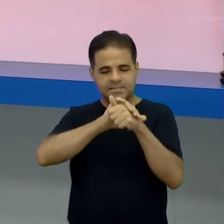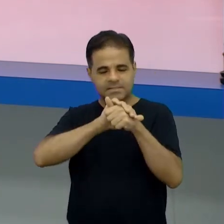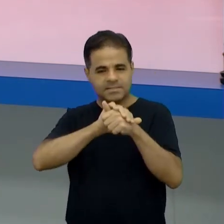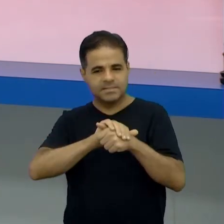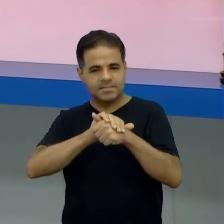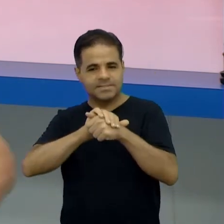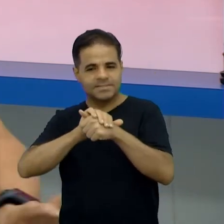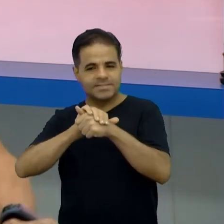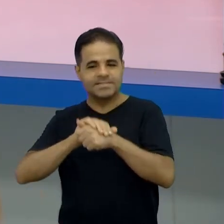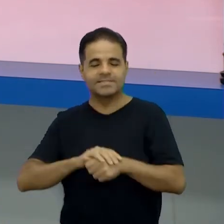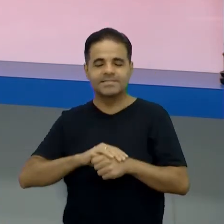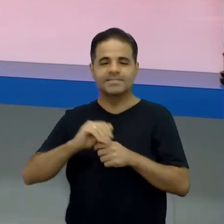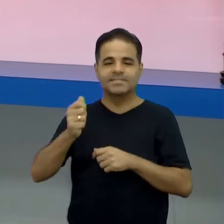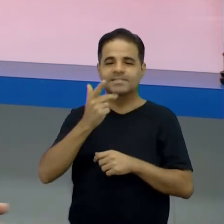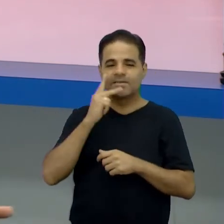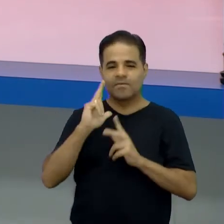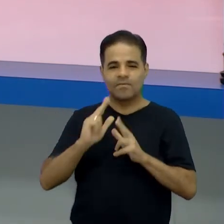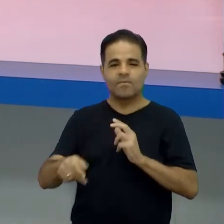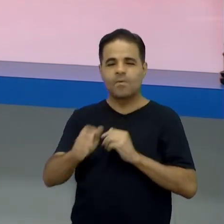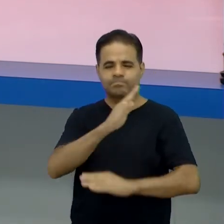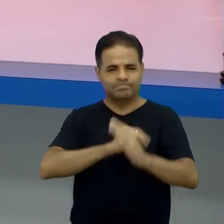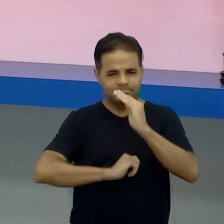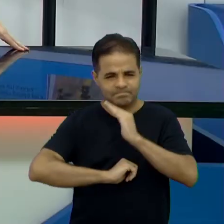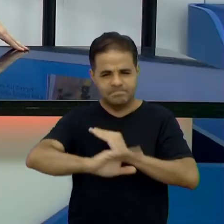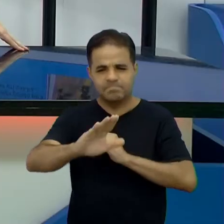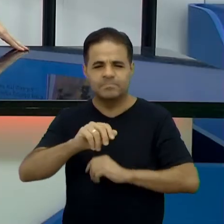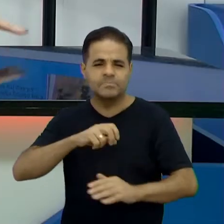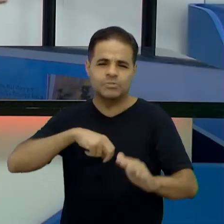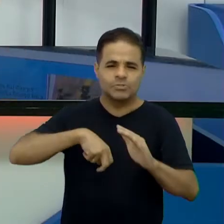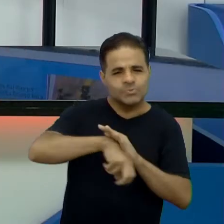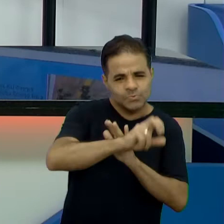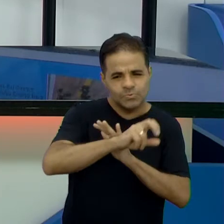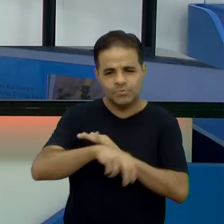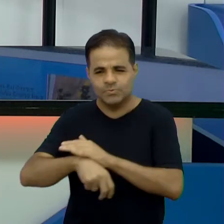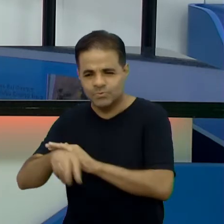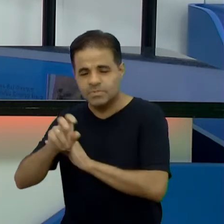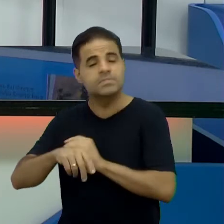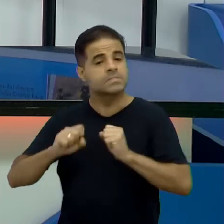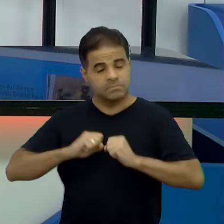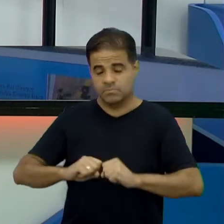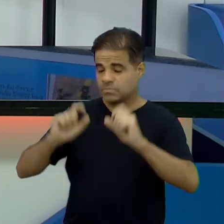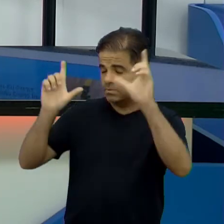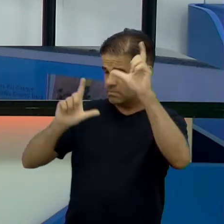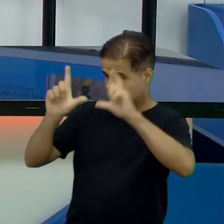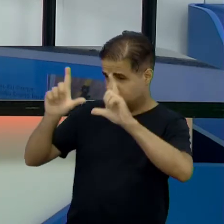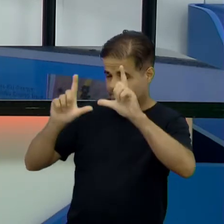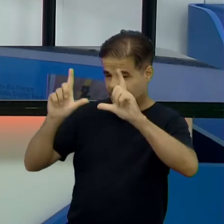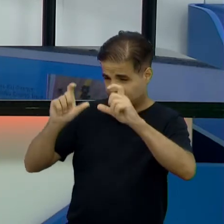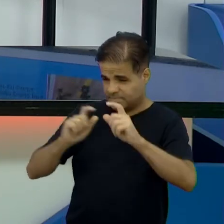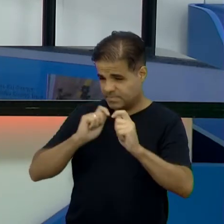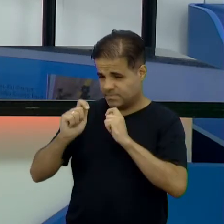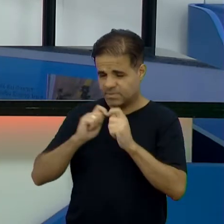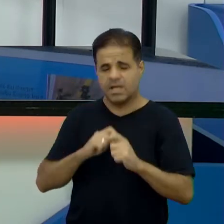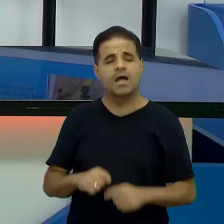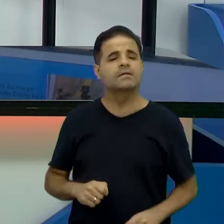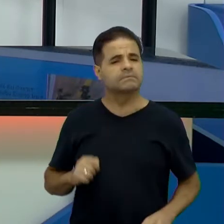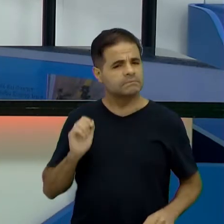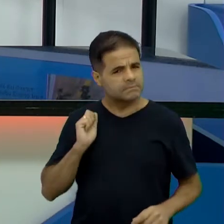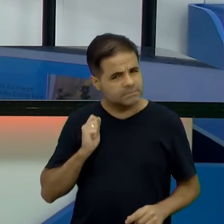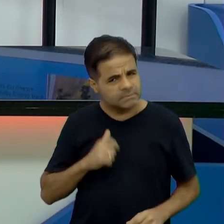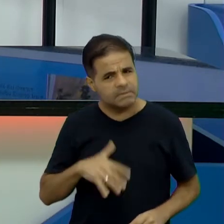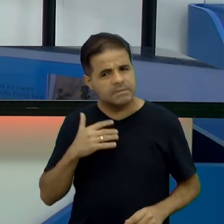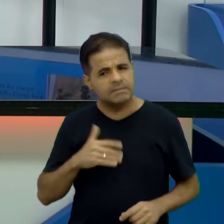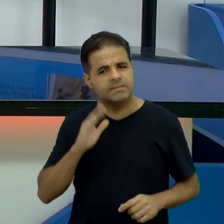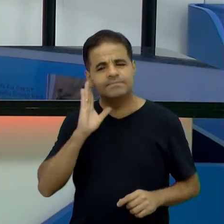ninja chutando o vento, né? Então você poderia ter feito você pode fazer uma reportagem de uma cena sensacionalista, dessa, assim,